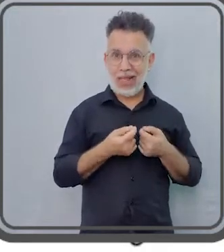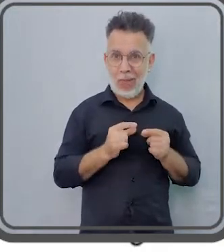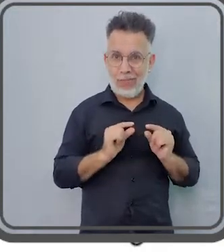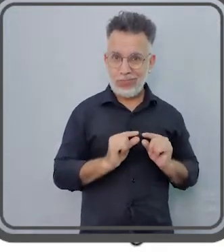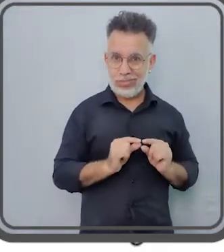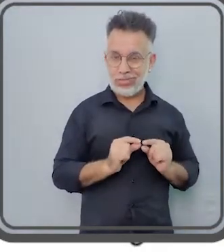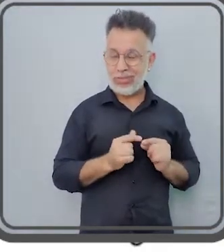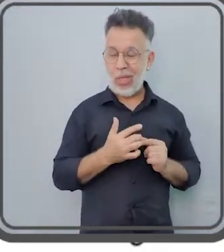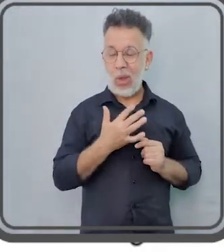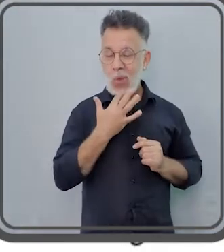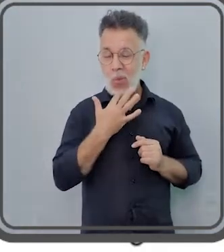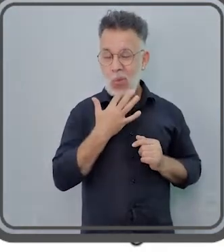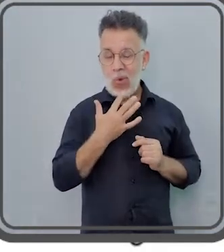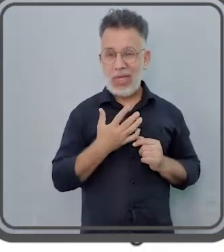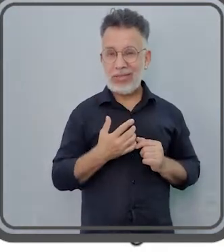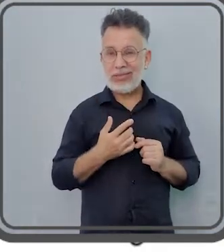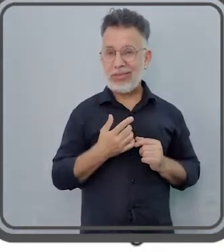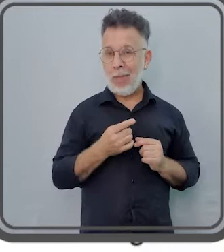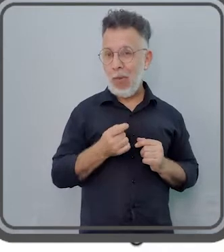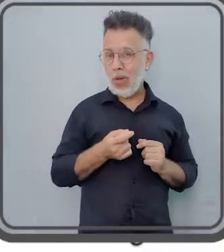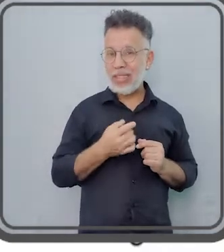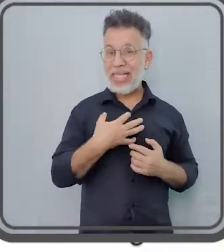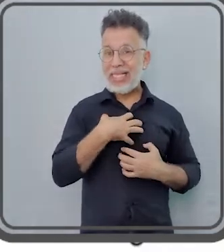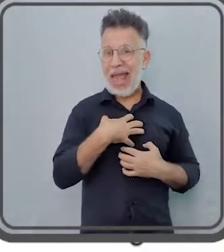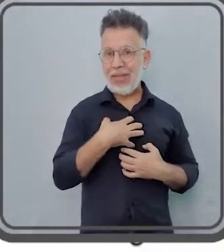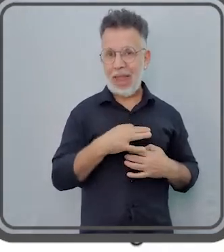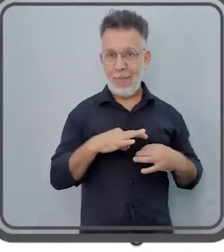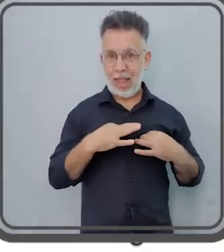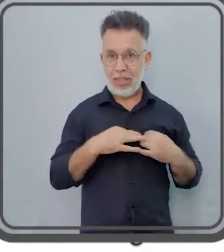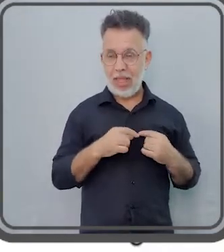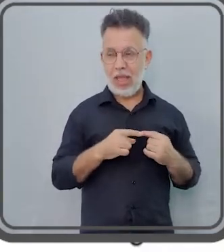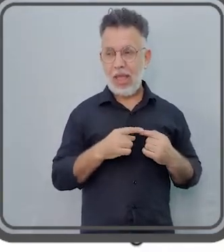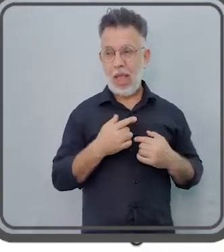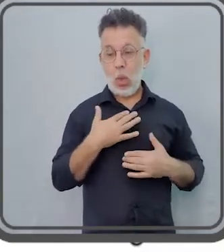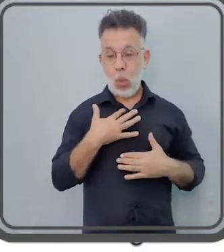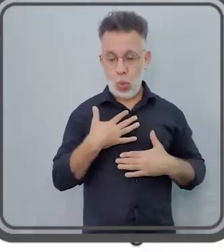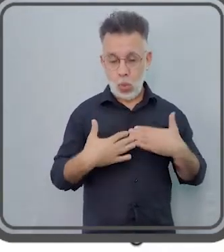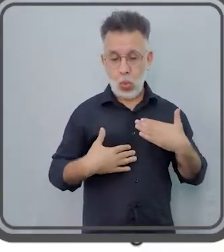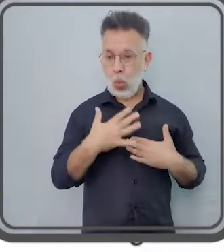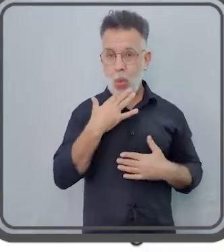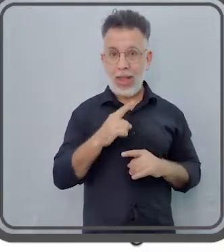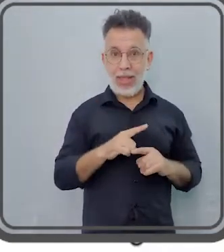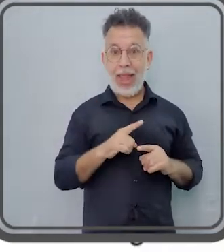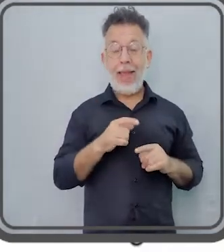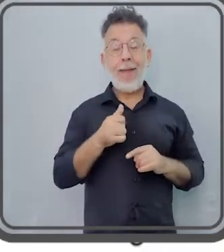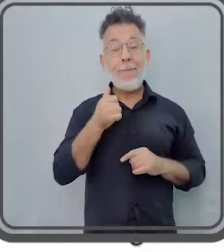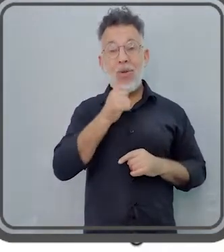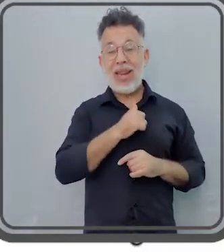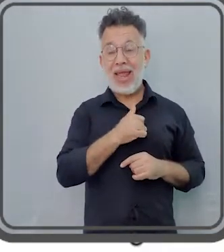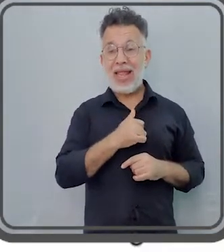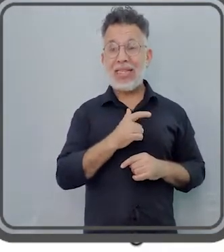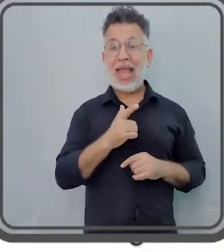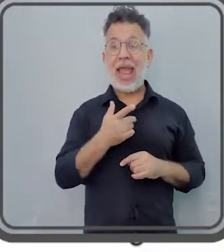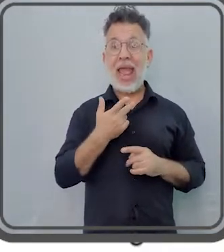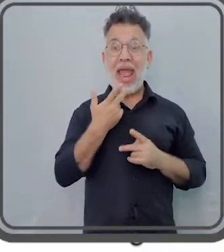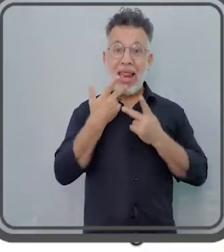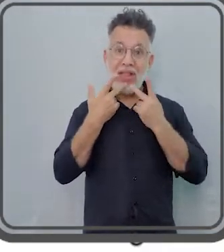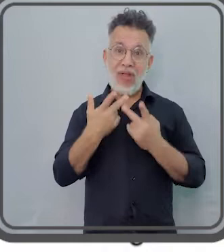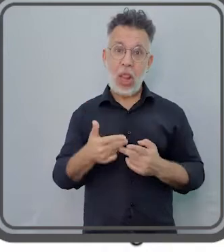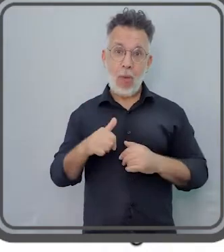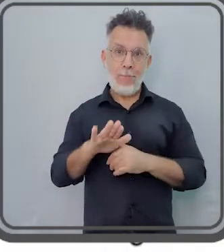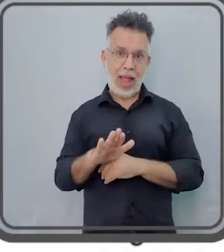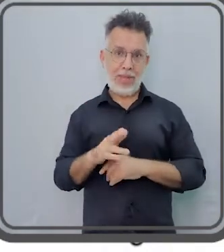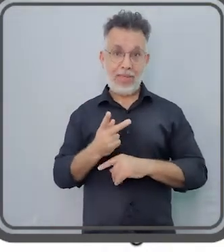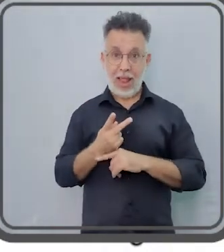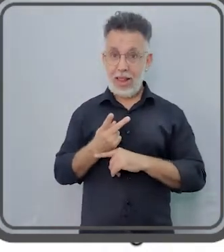tem tudo isso. Mas, por outro lado, mulheres tendem, por comportamento, a falar mais e a buscarem mais